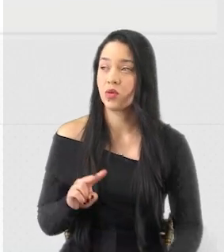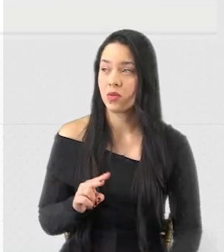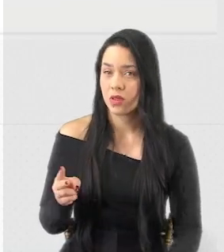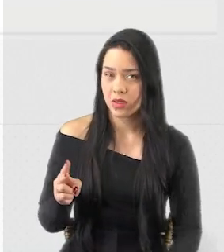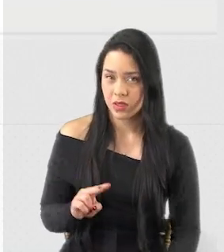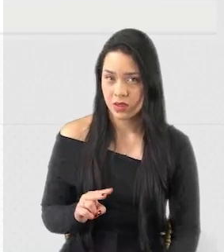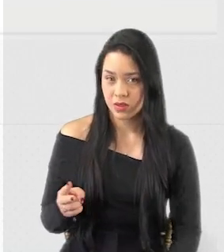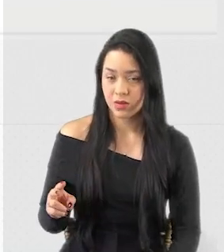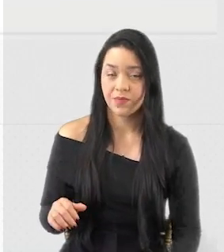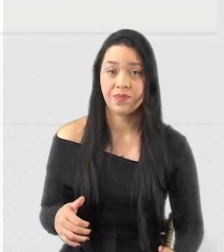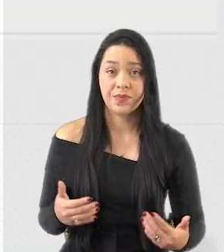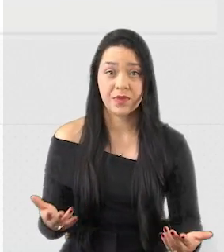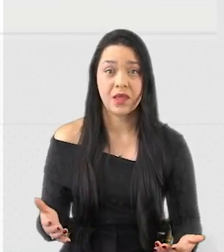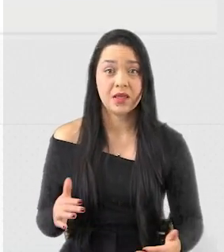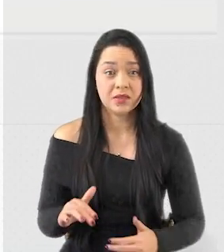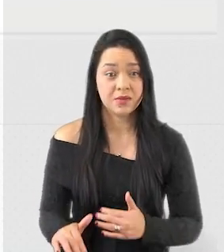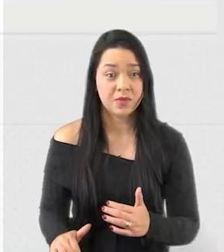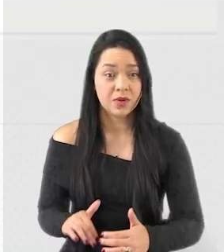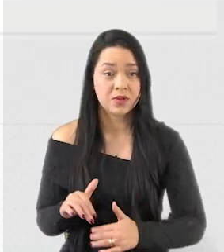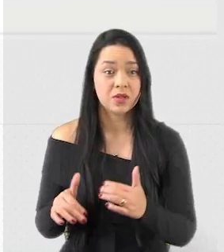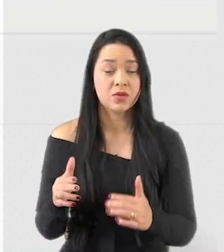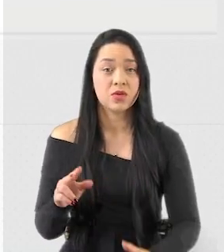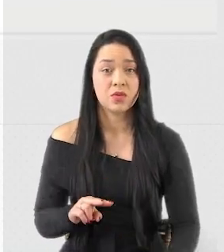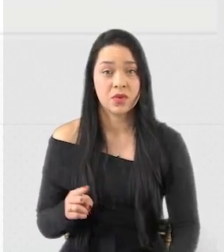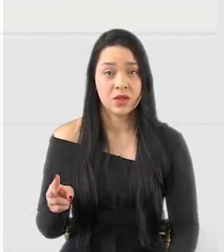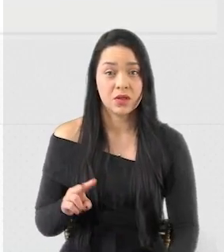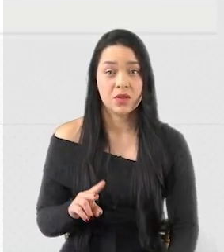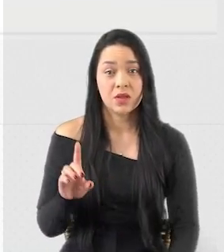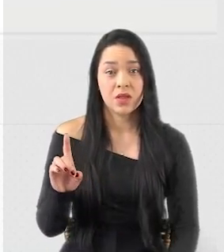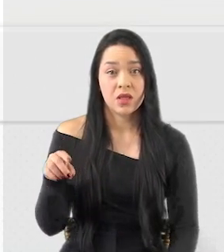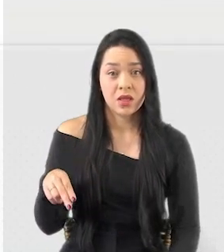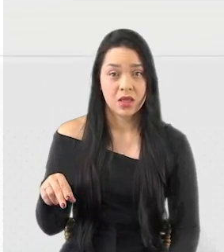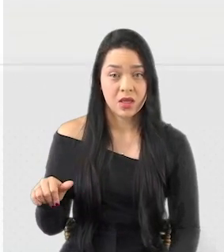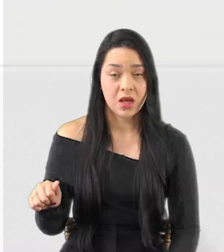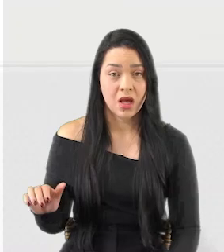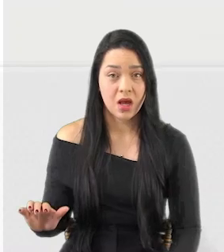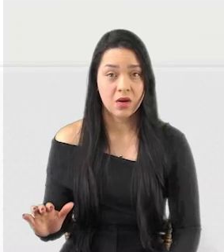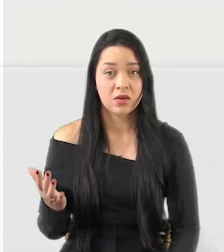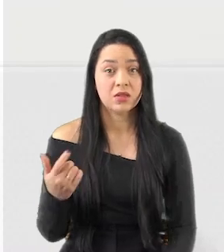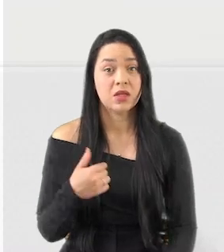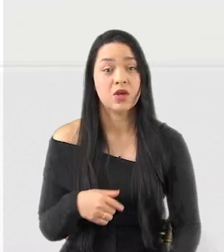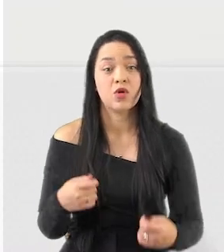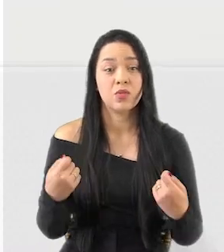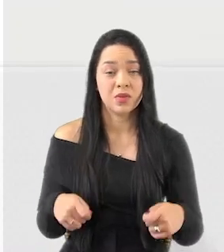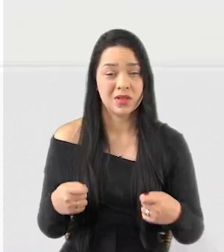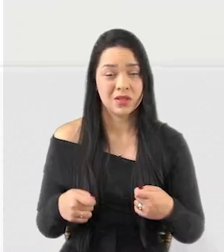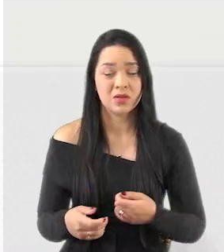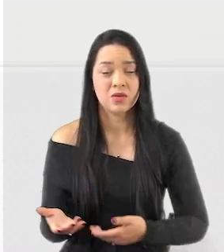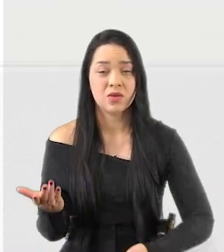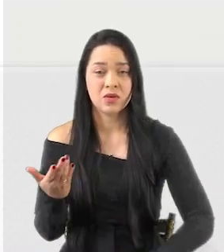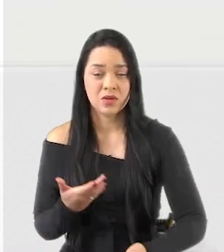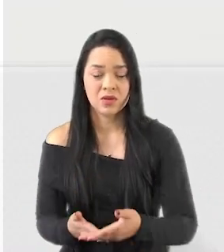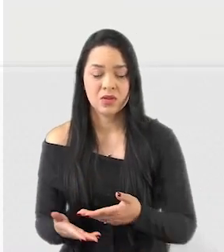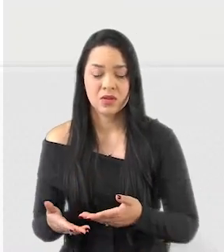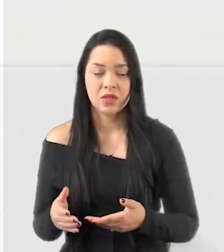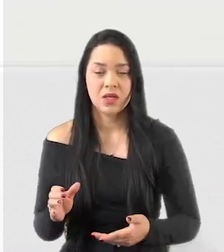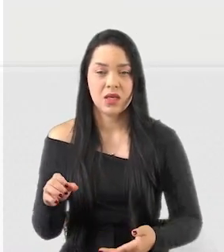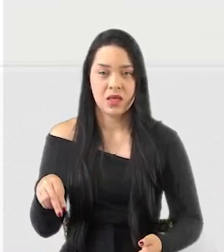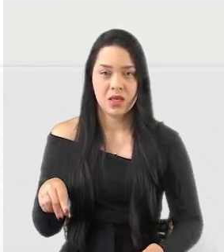duplicação. E para que esse processo de duplicação do DNA aconteça, pessoal, eu preciso envolver enzimas que